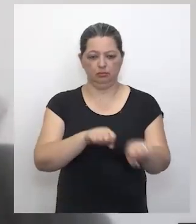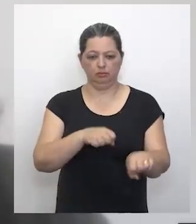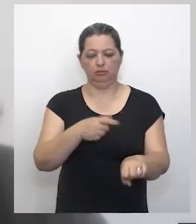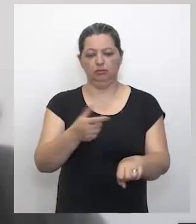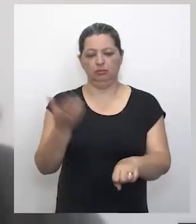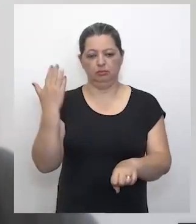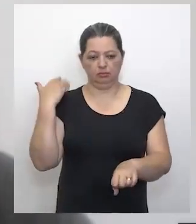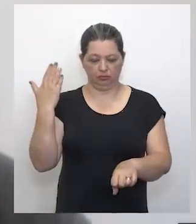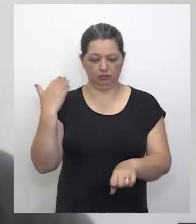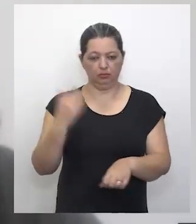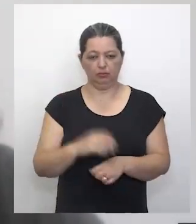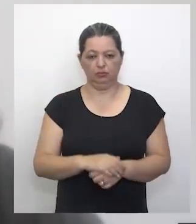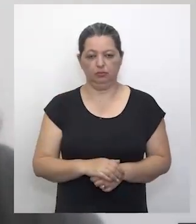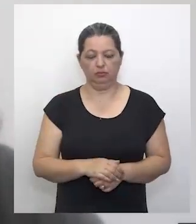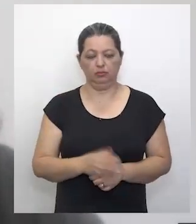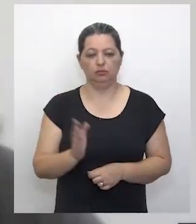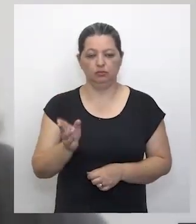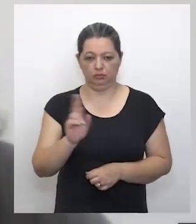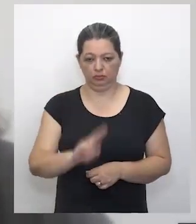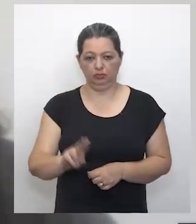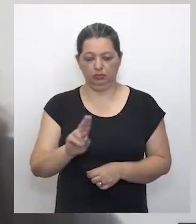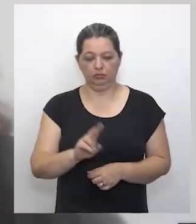formação passada,